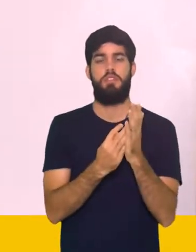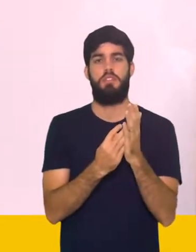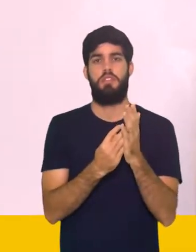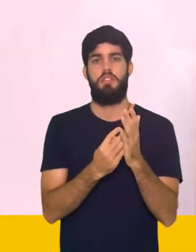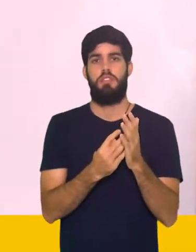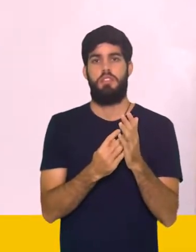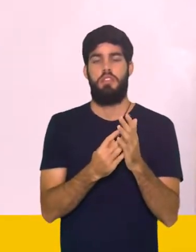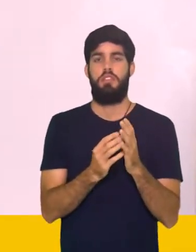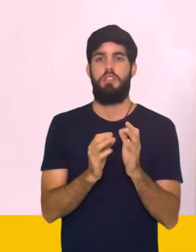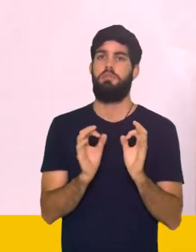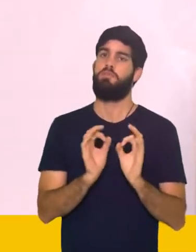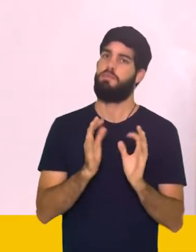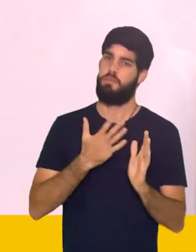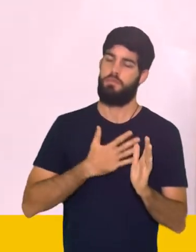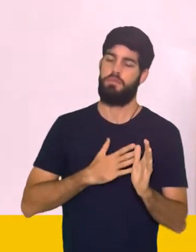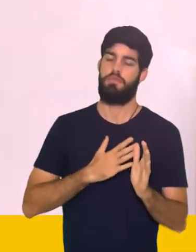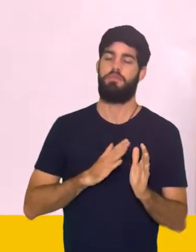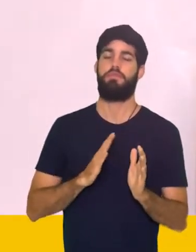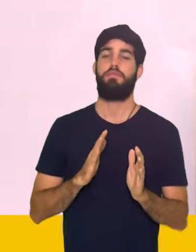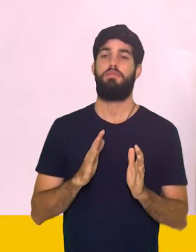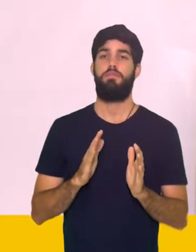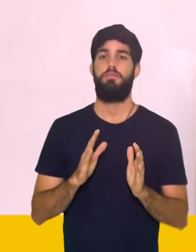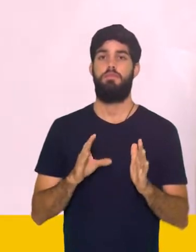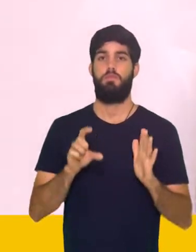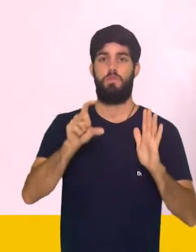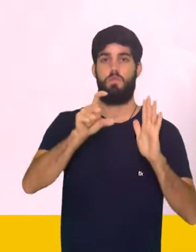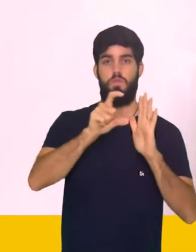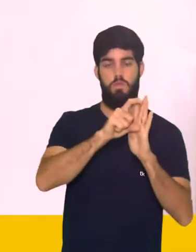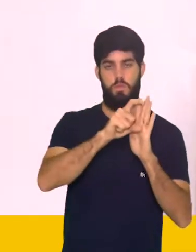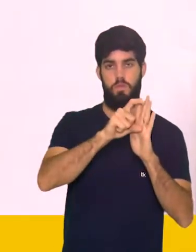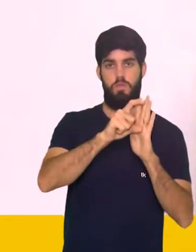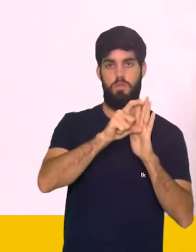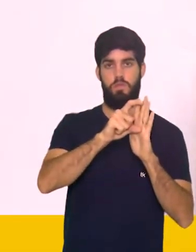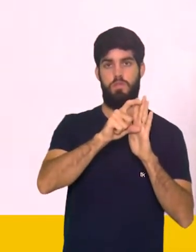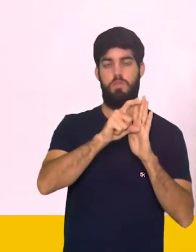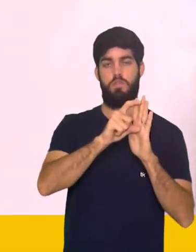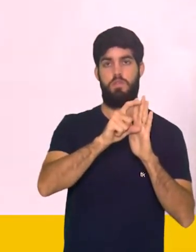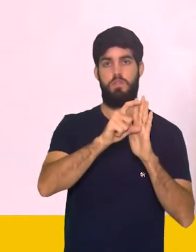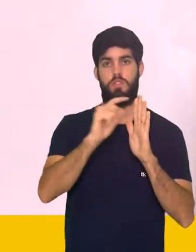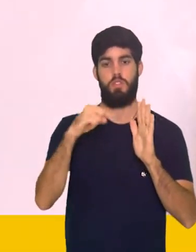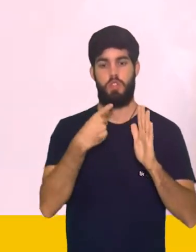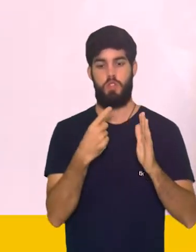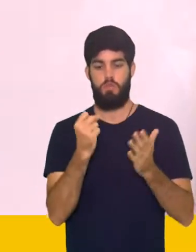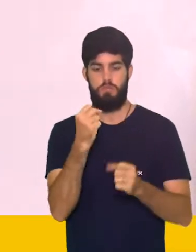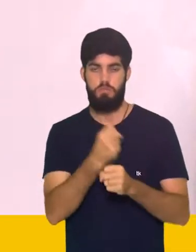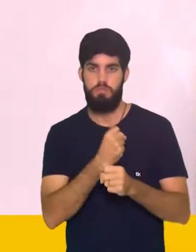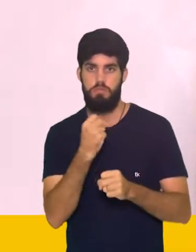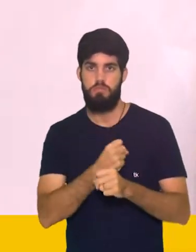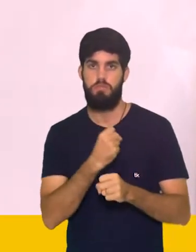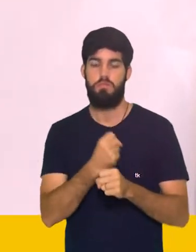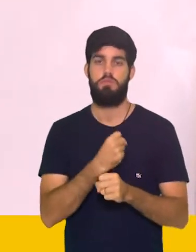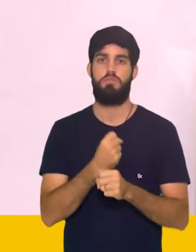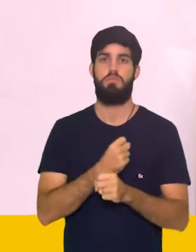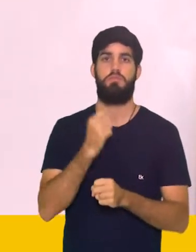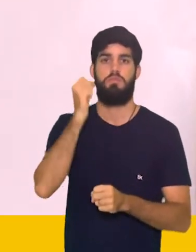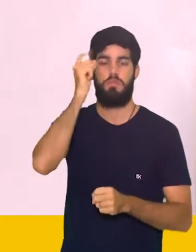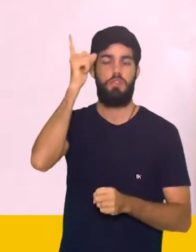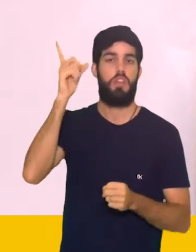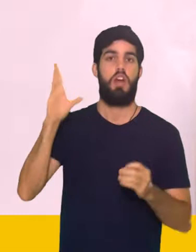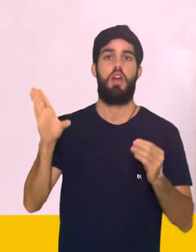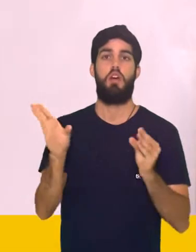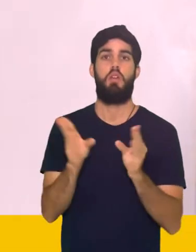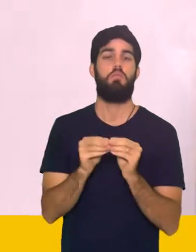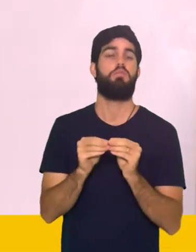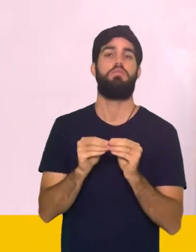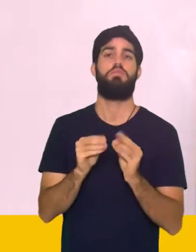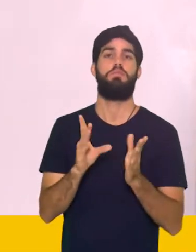junta um com o outro? Não. O parágrafo que a gente constrói aqui é uma ideia